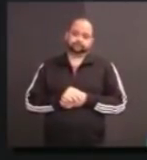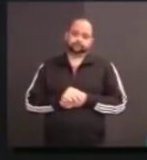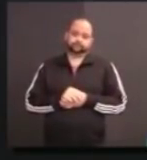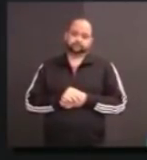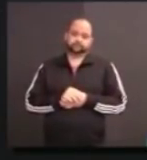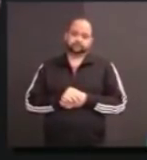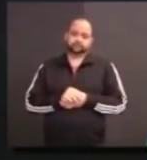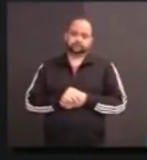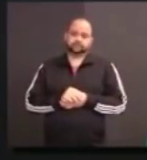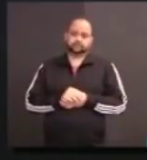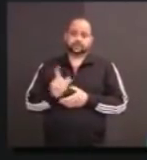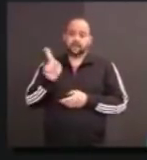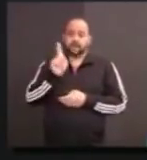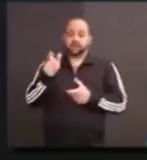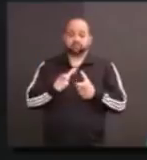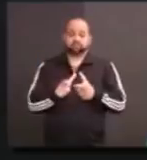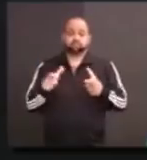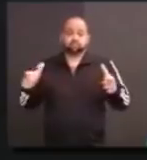Não cresceu?